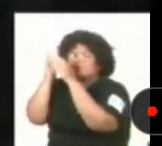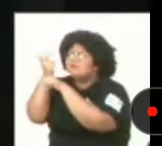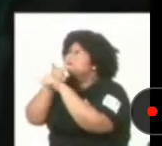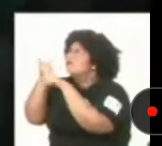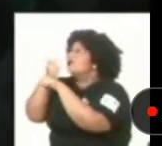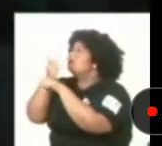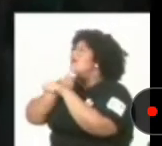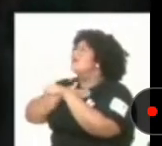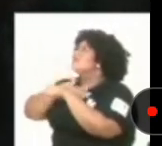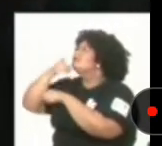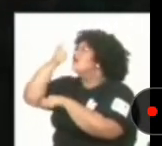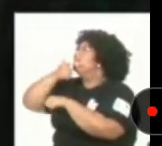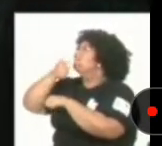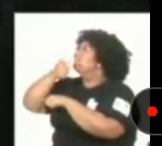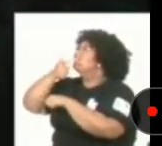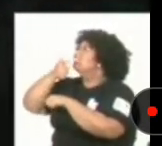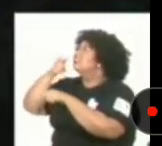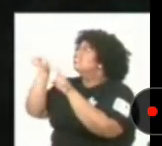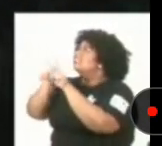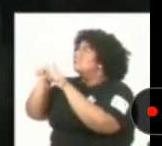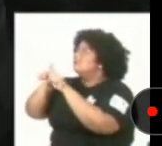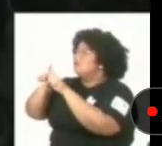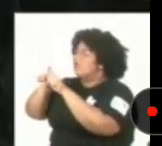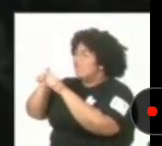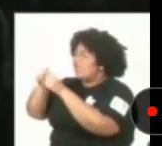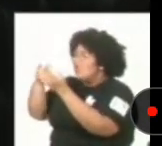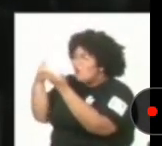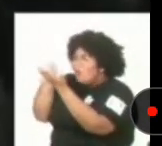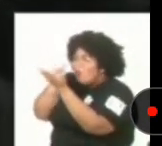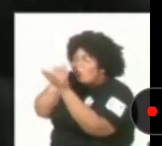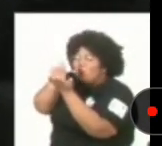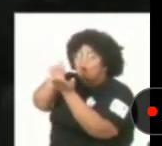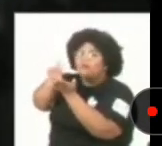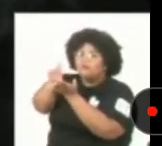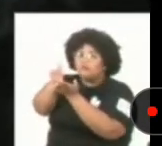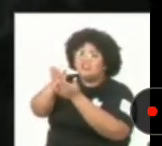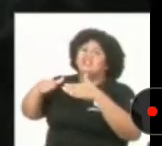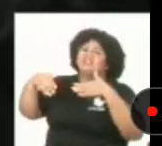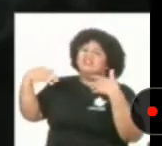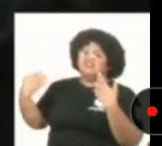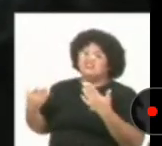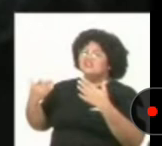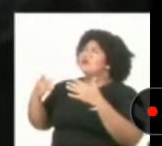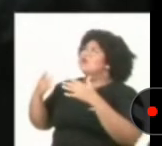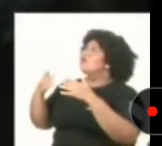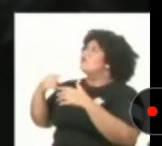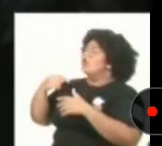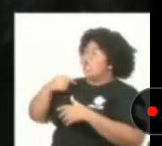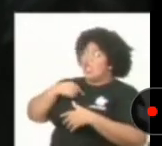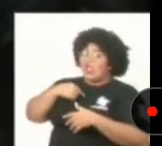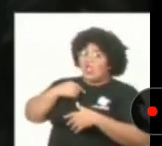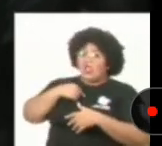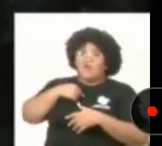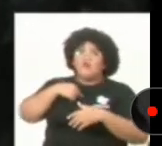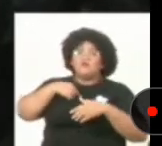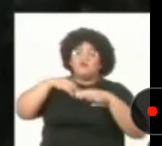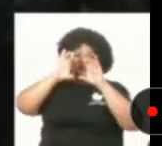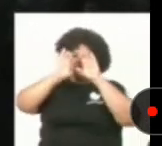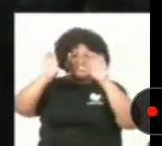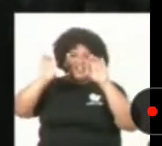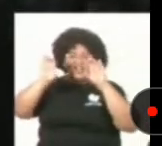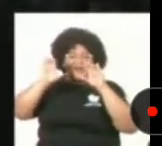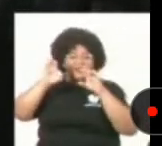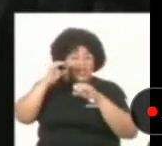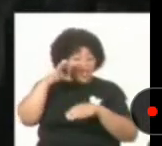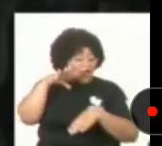face e se converter dos seus maus caminhos, então eu ouvirei dos céus e perdoarei os